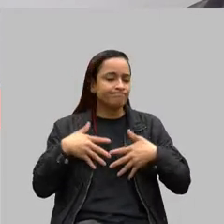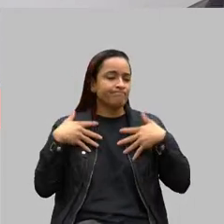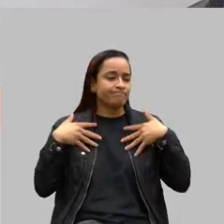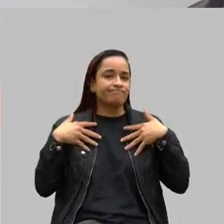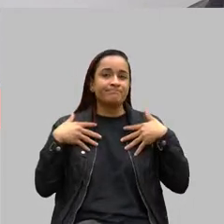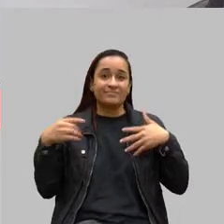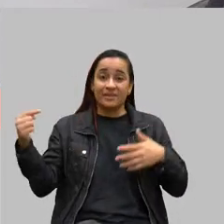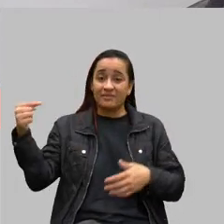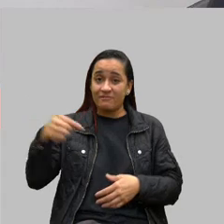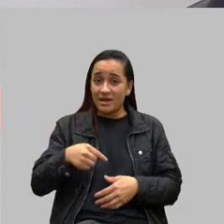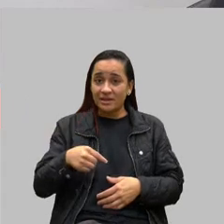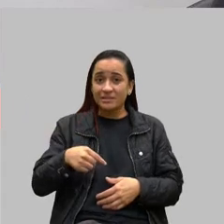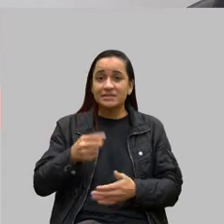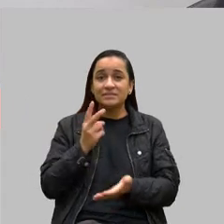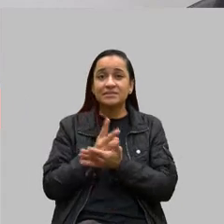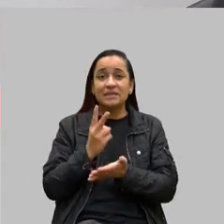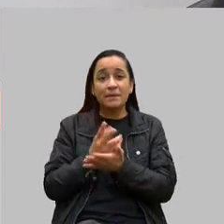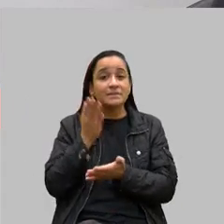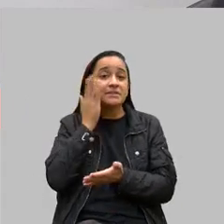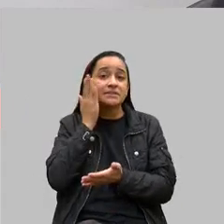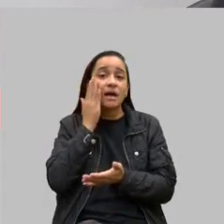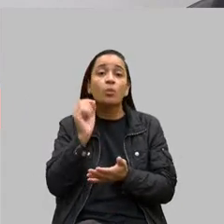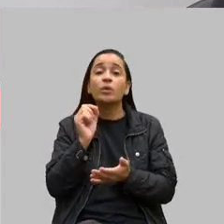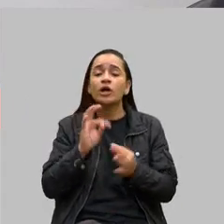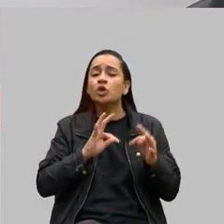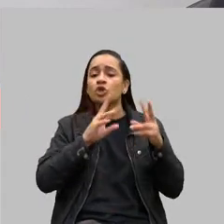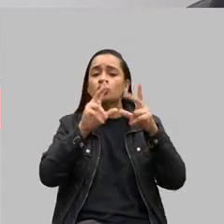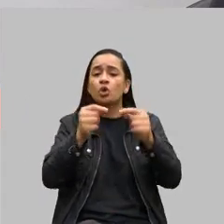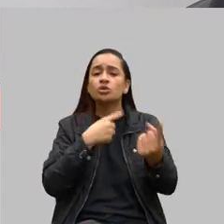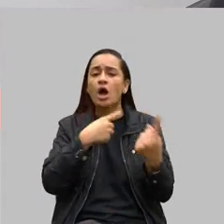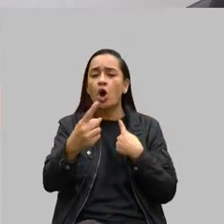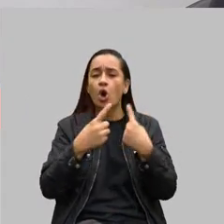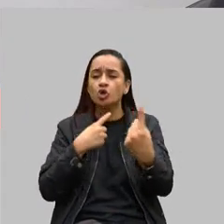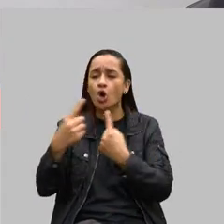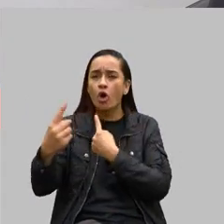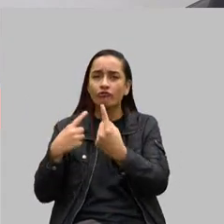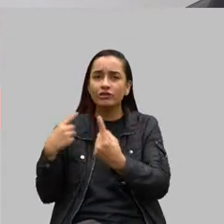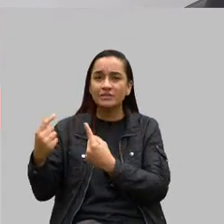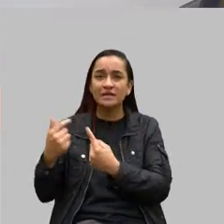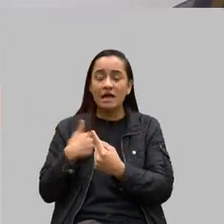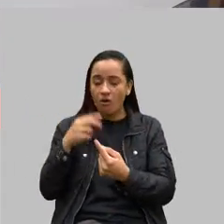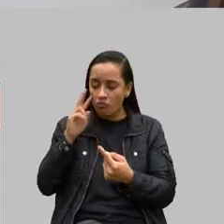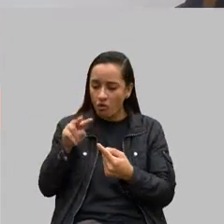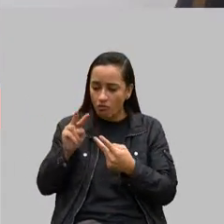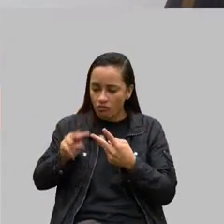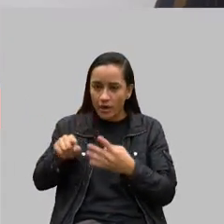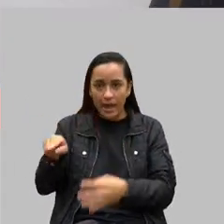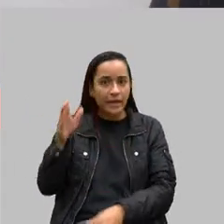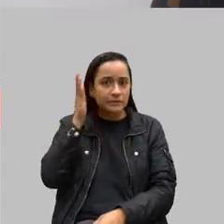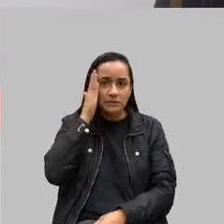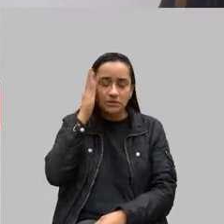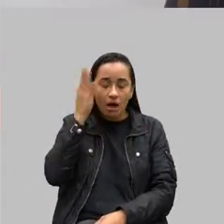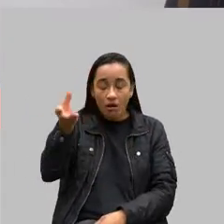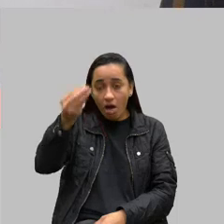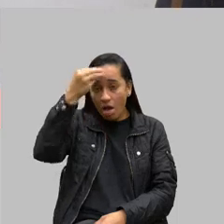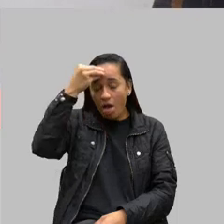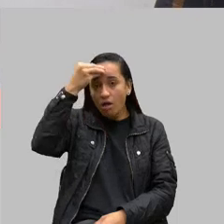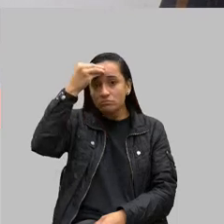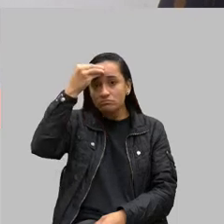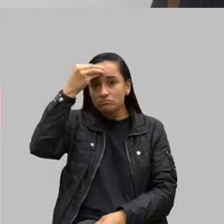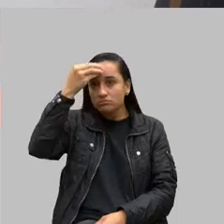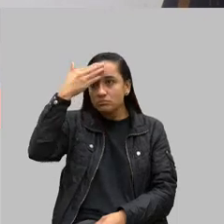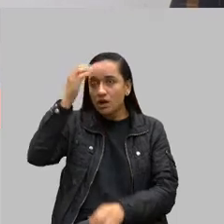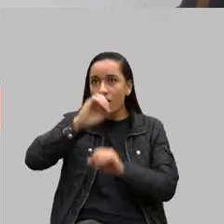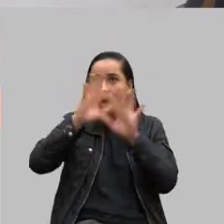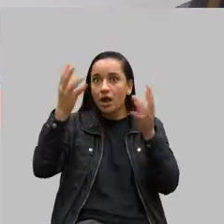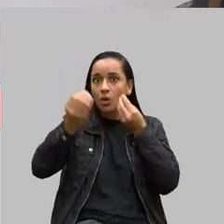aqui todas as rodovias que são elencadas aqui tô sentada aqui do lado do Rodrigo ele sabe de cabeça o o passo